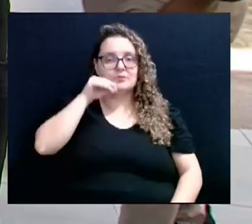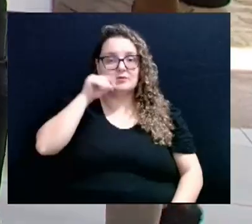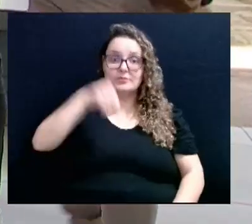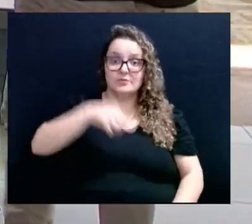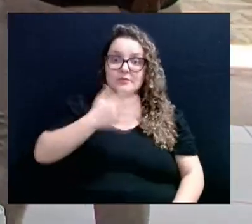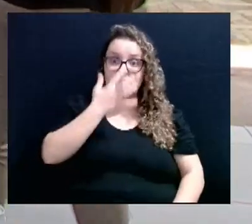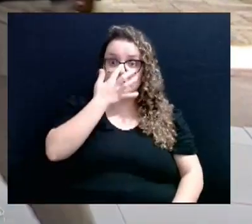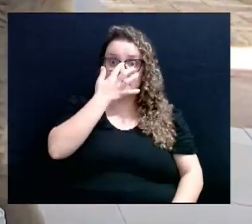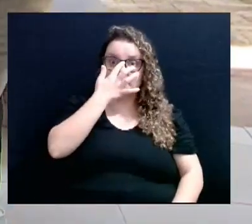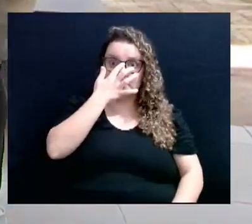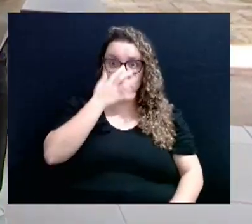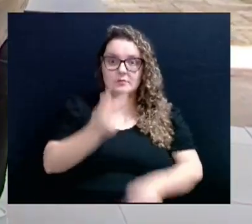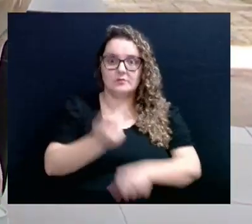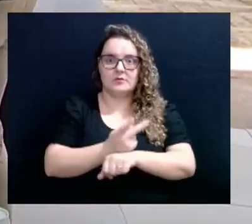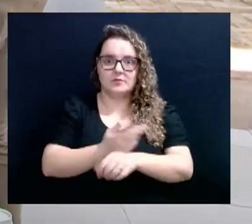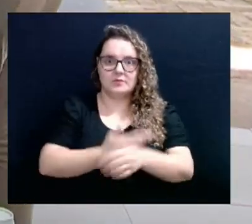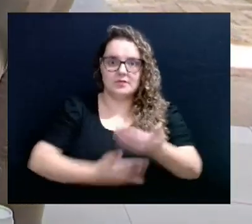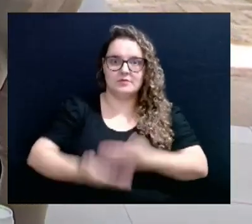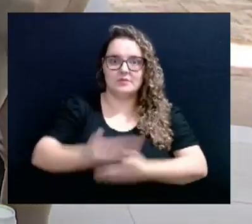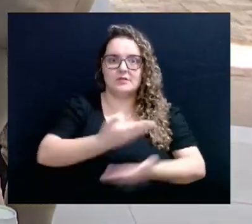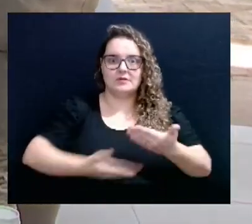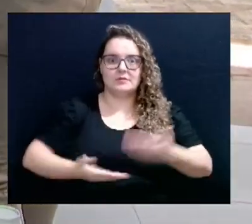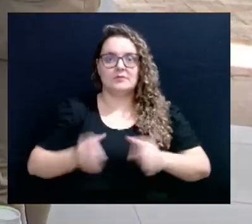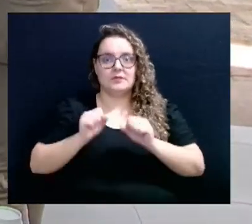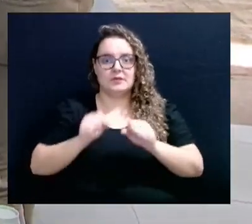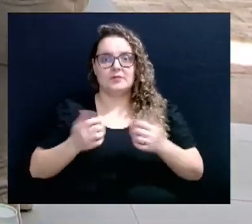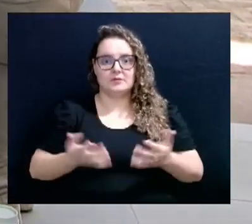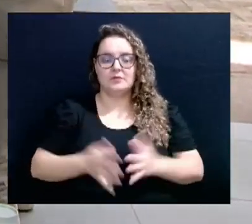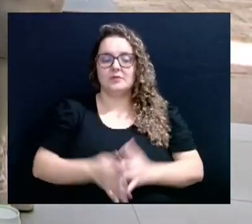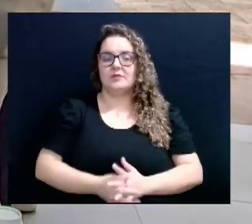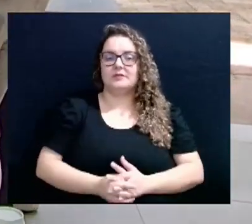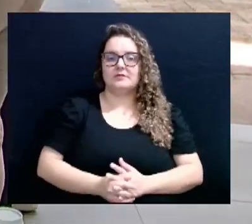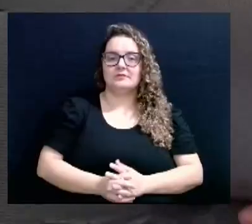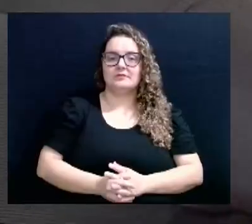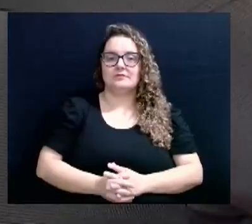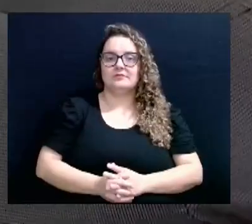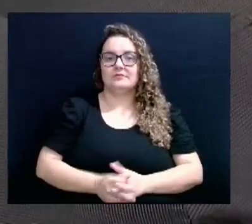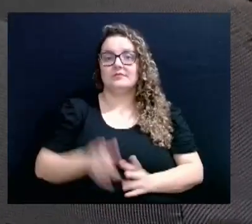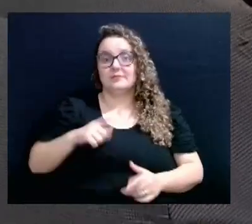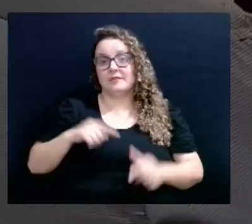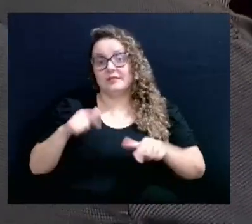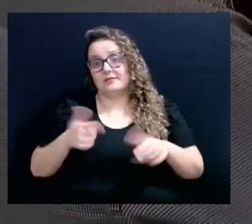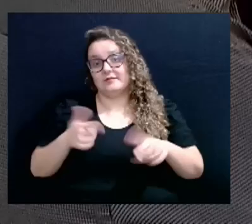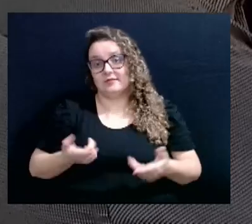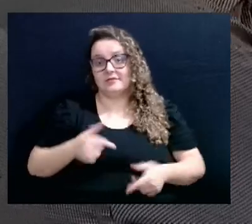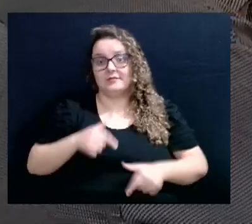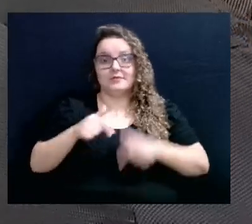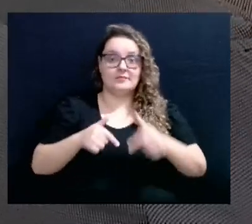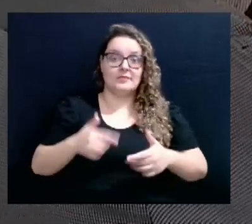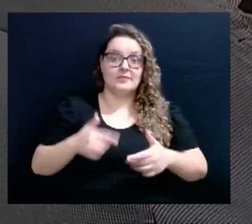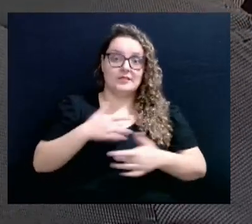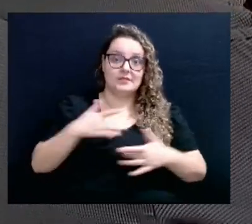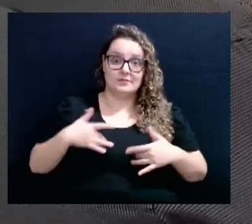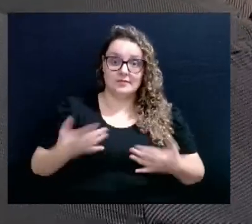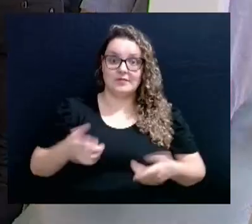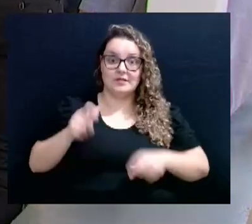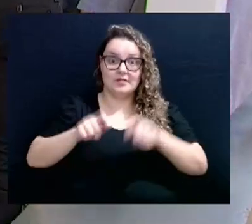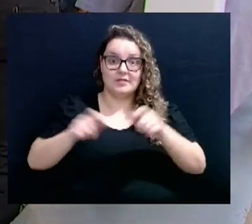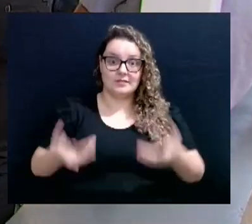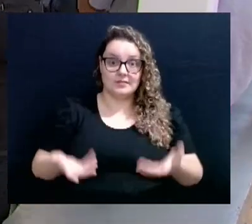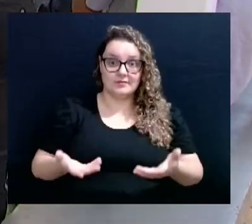essa interação para que a gente possa ganhar nesse ambiente de trabalho, um ambiente saudável onde as pessoas se